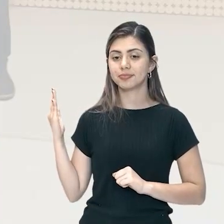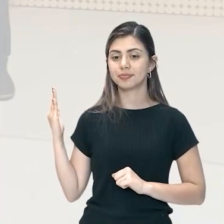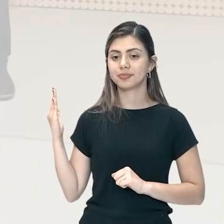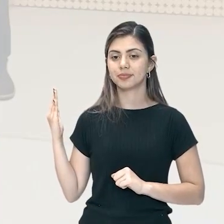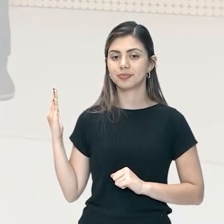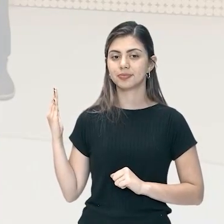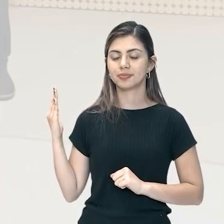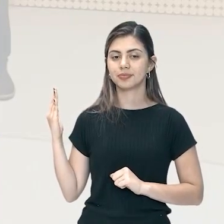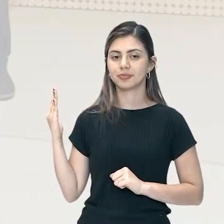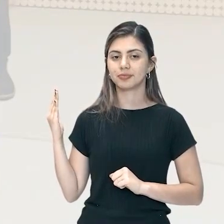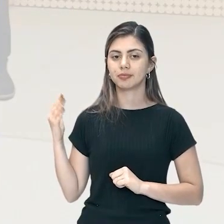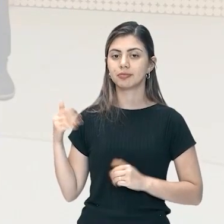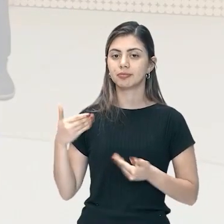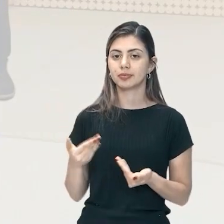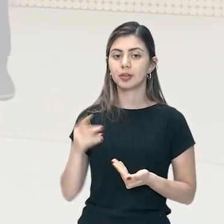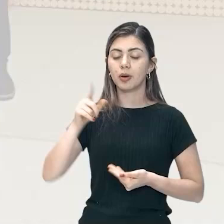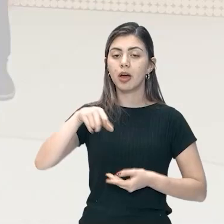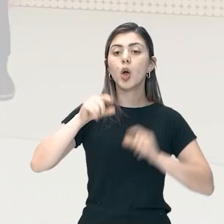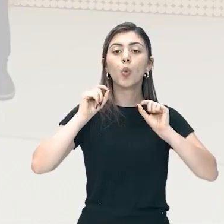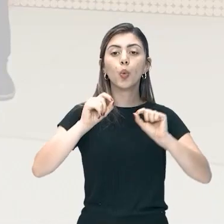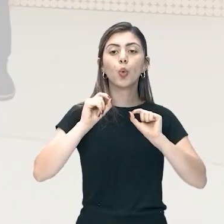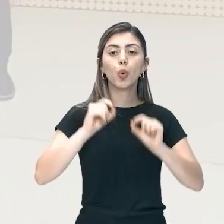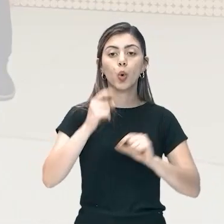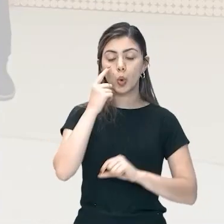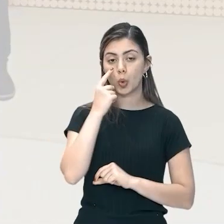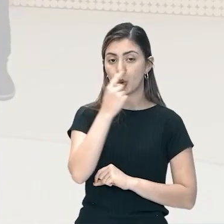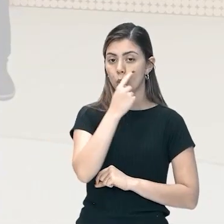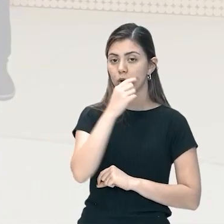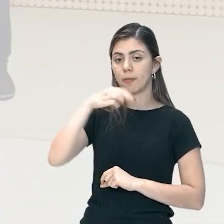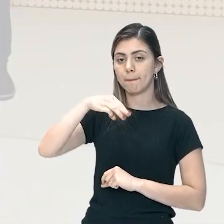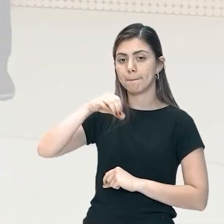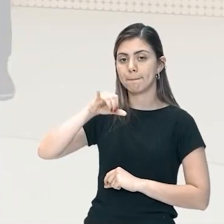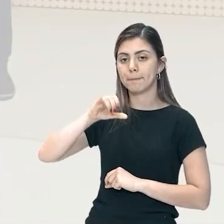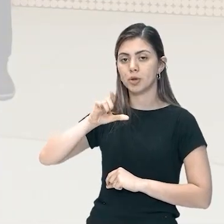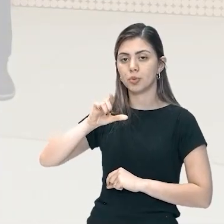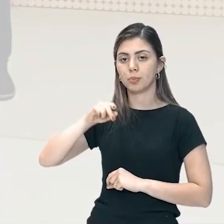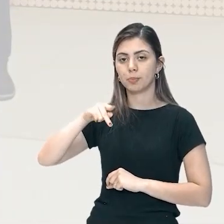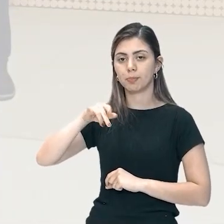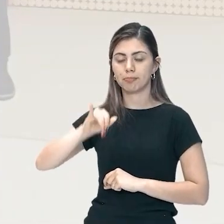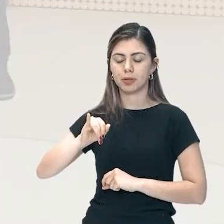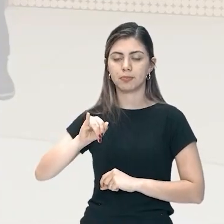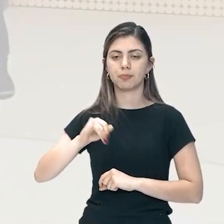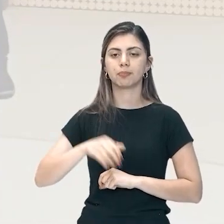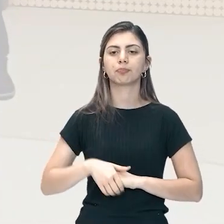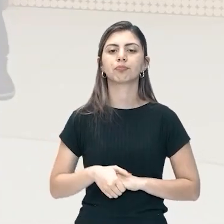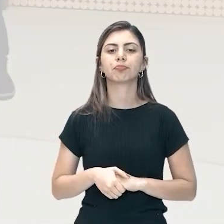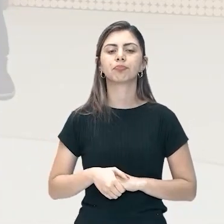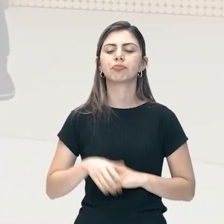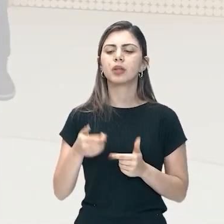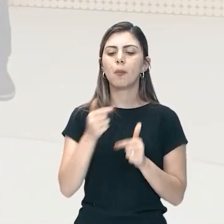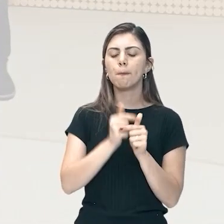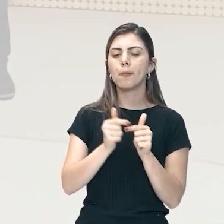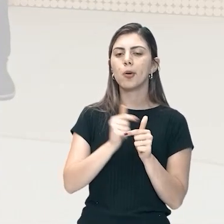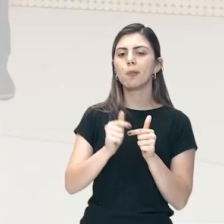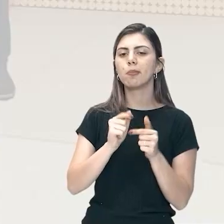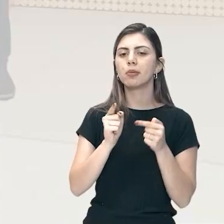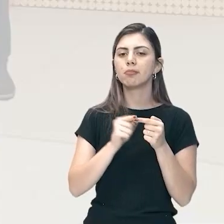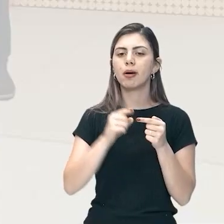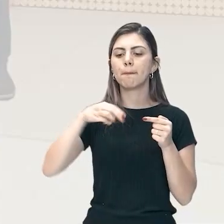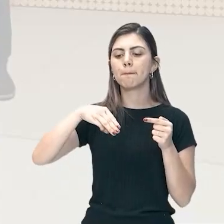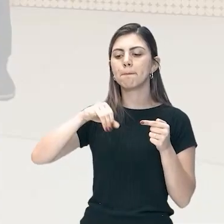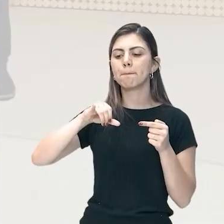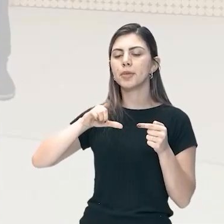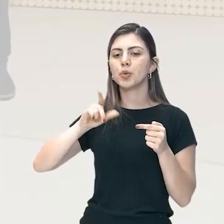aí naquilo que nós chamamos de olho míope, tá, pessoal? O olho míope é aquele que tem a dificuldade